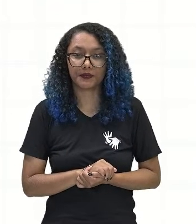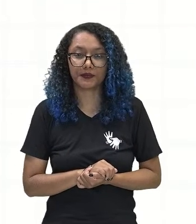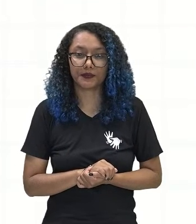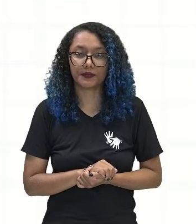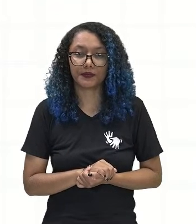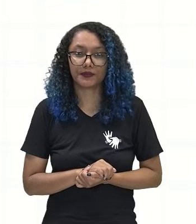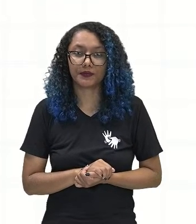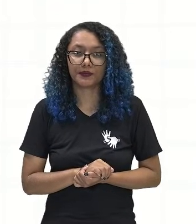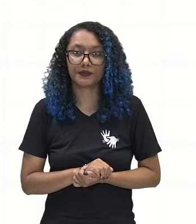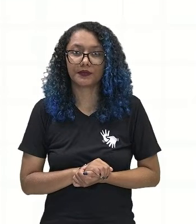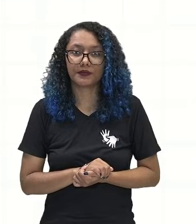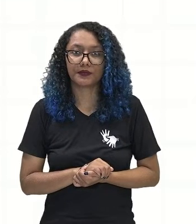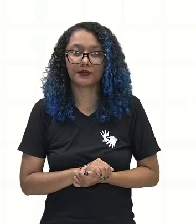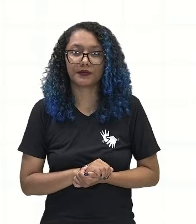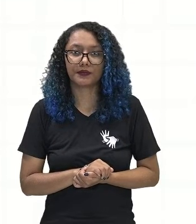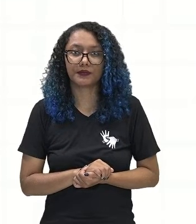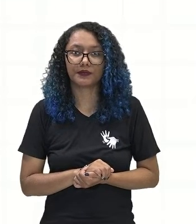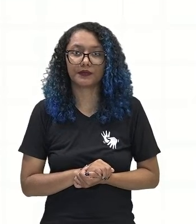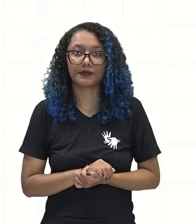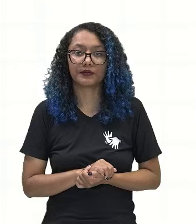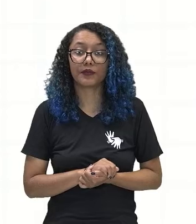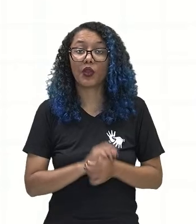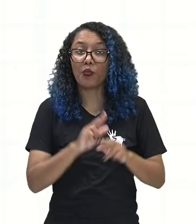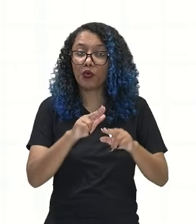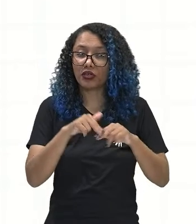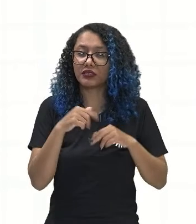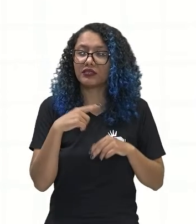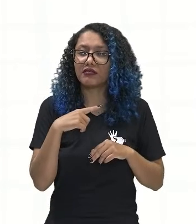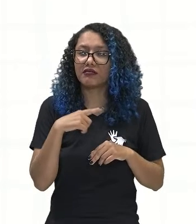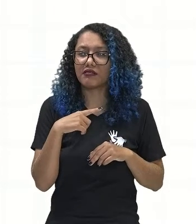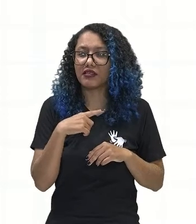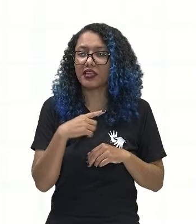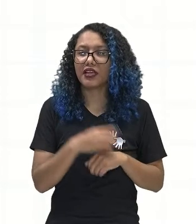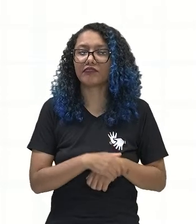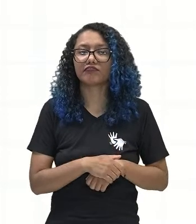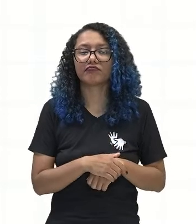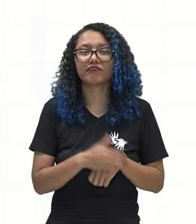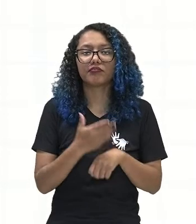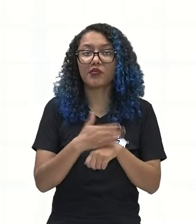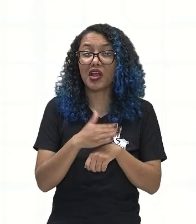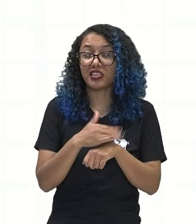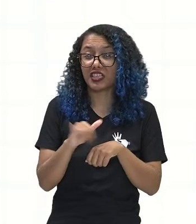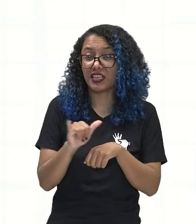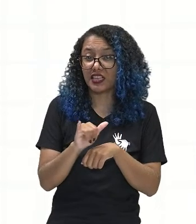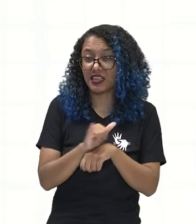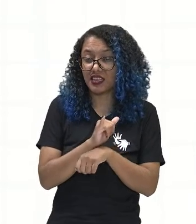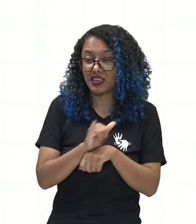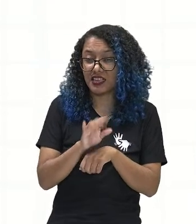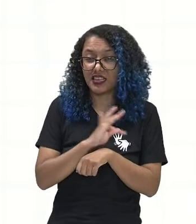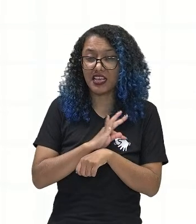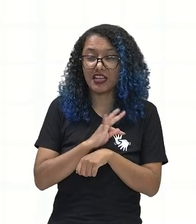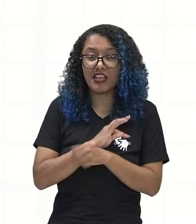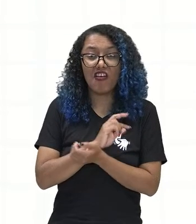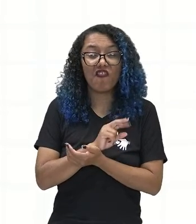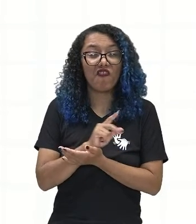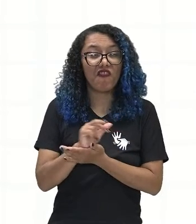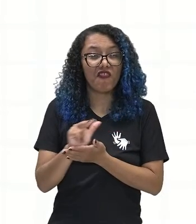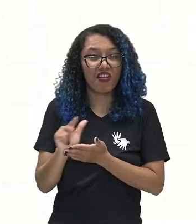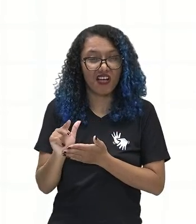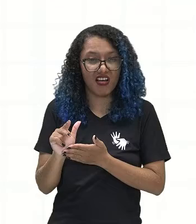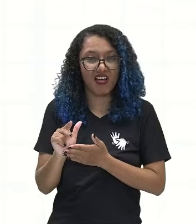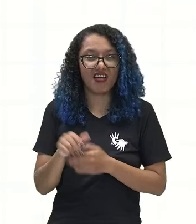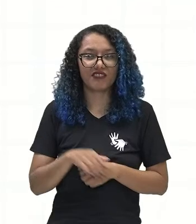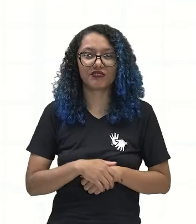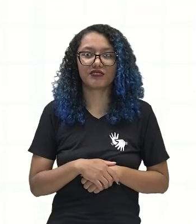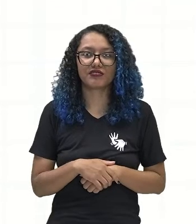uma série, né? Uma série de atividades e técnicas que tem como objetivo aumentar o